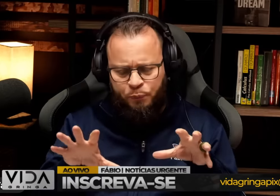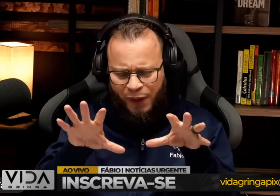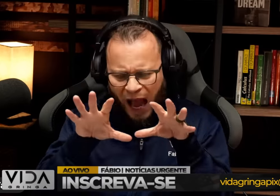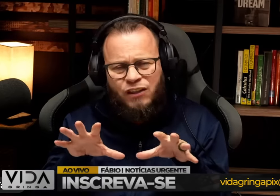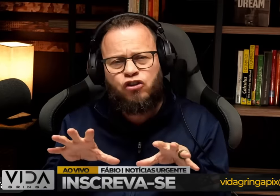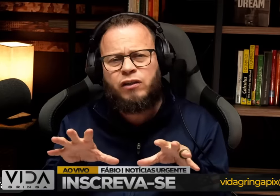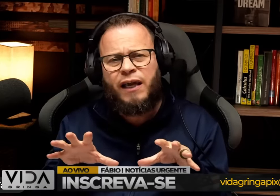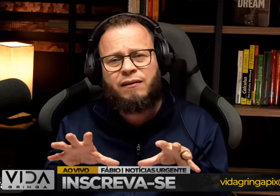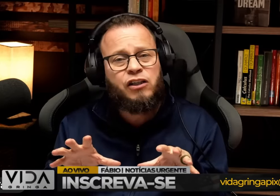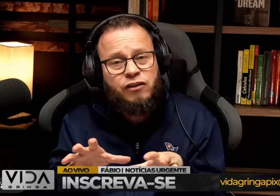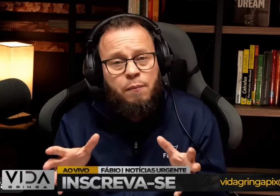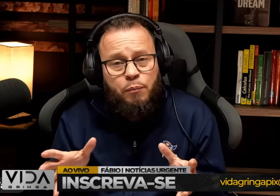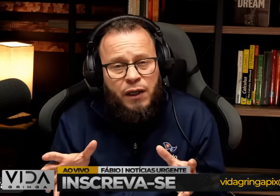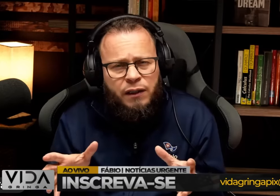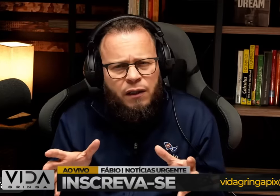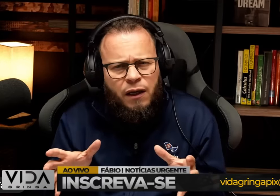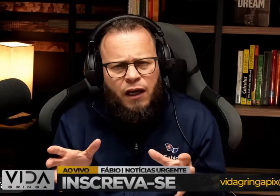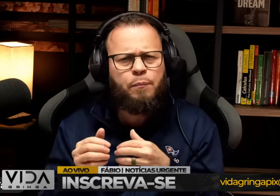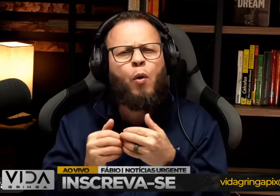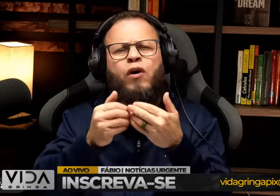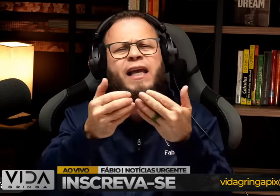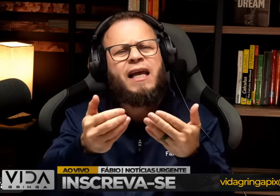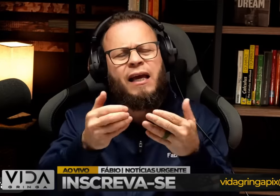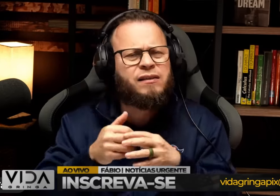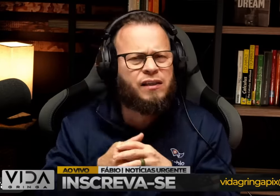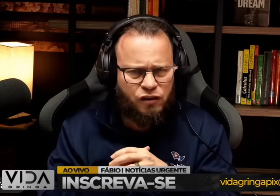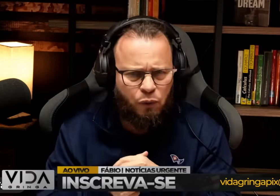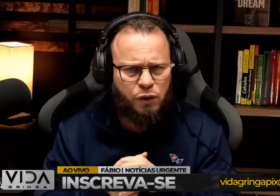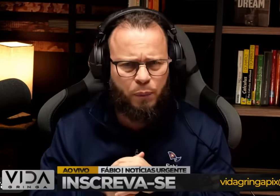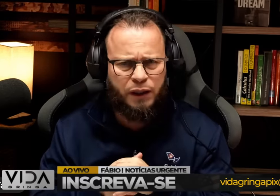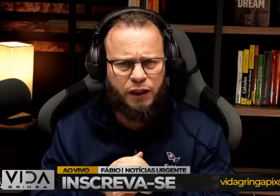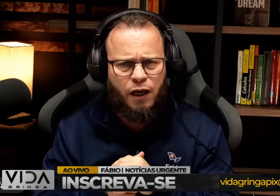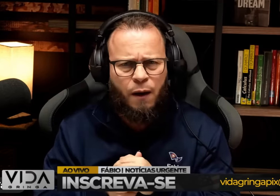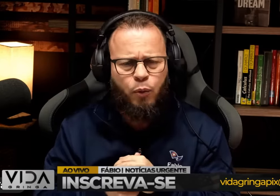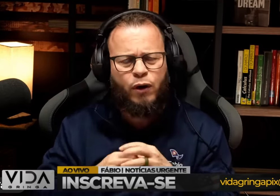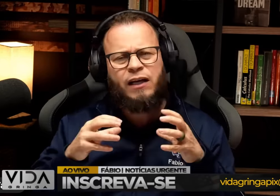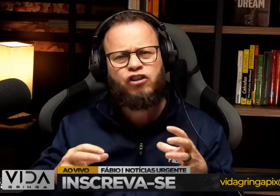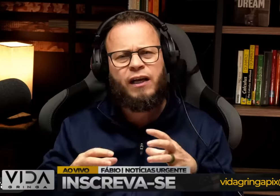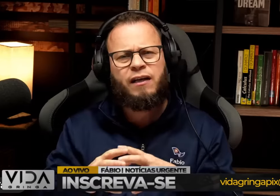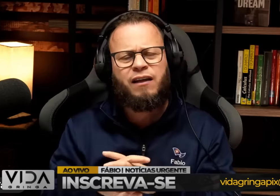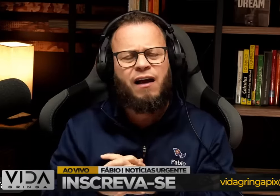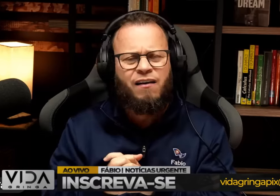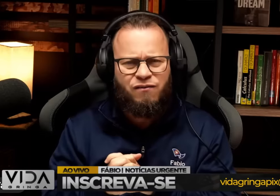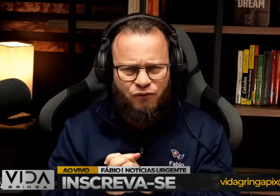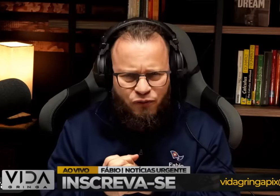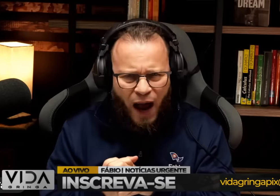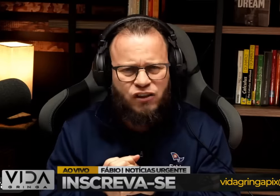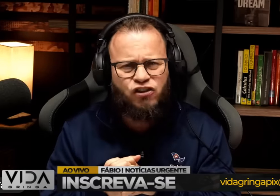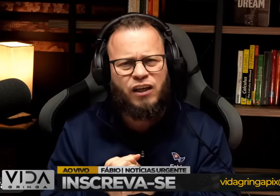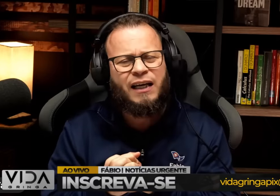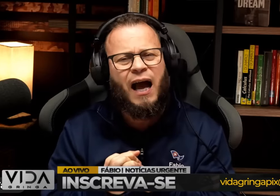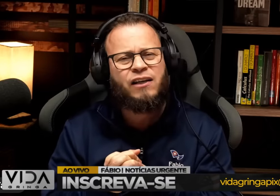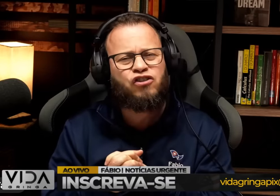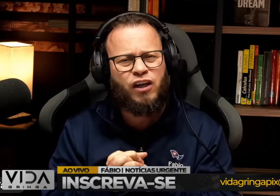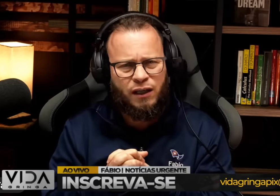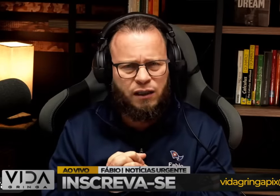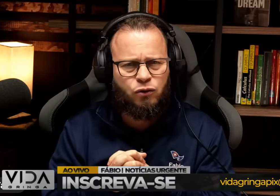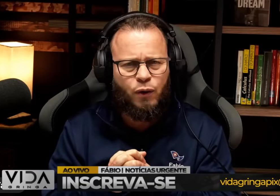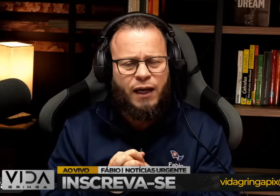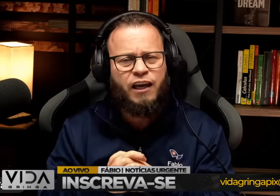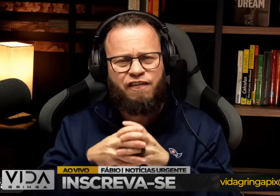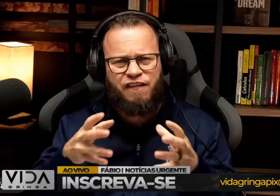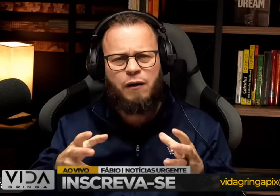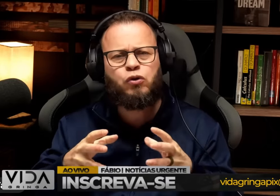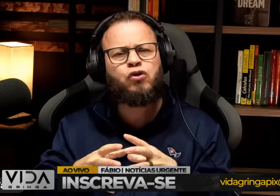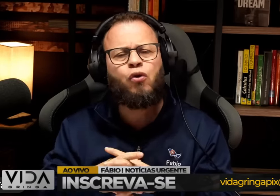verdade, a esquerda está em pane. E por que que eles estão em pane? Porque a direita vai chegar